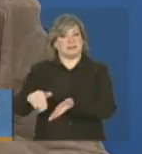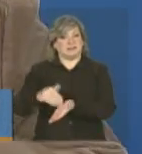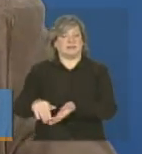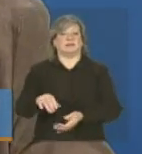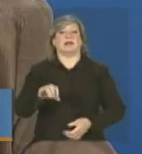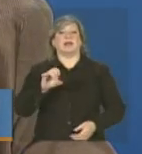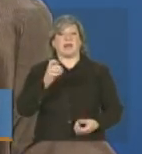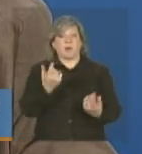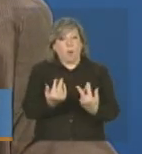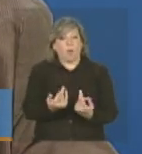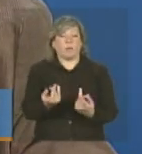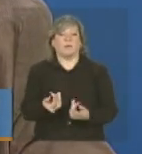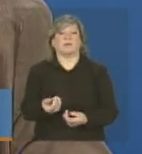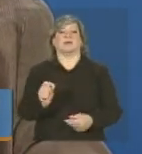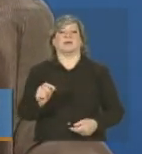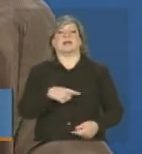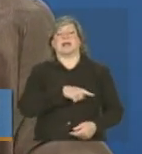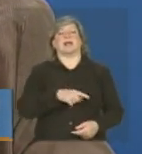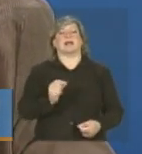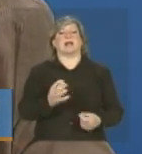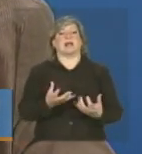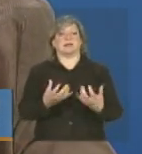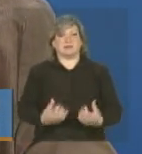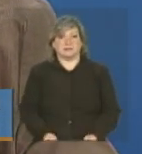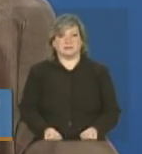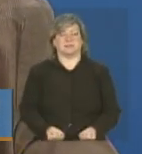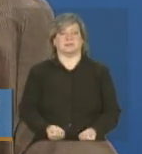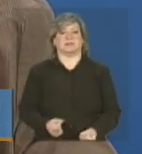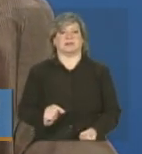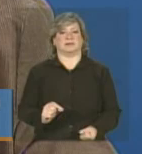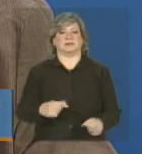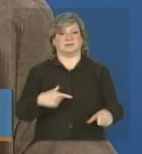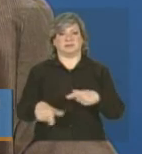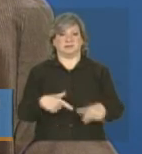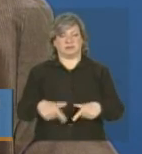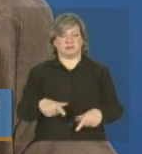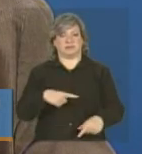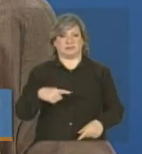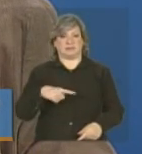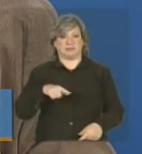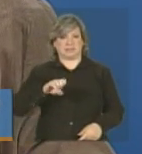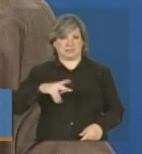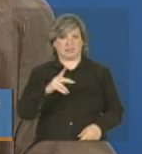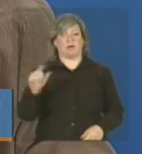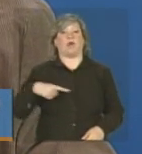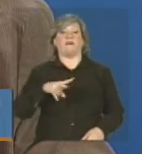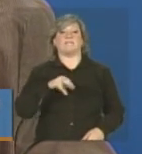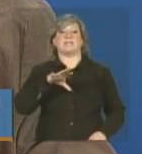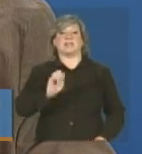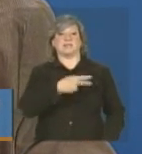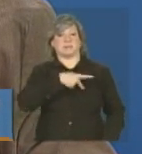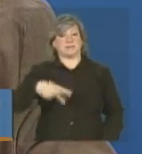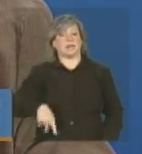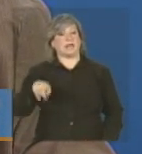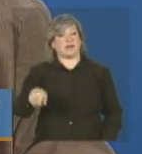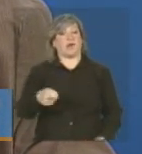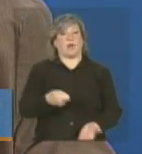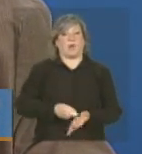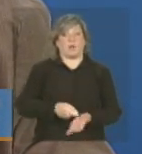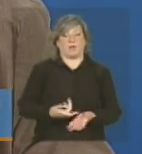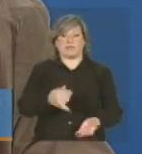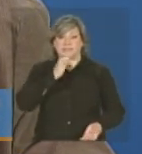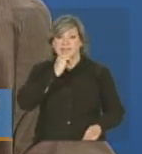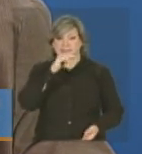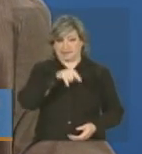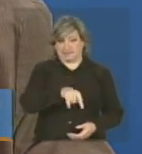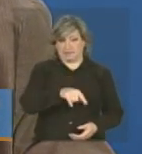E automaticamente ele assume a gestão da senha, ele é o administrador titular das senhas do conselho. E o vice-presidente, no caso do conselho,